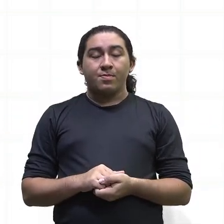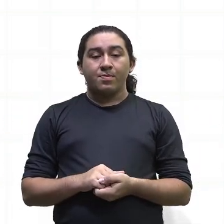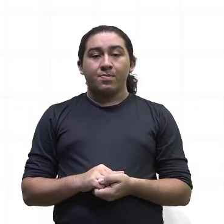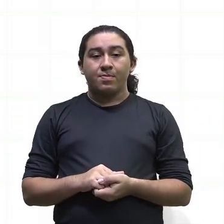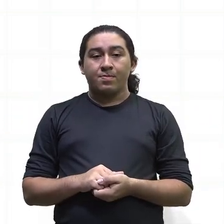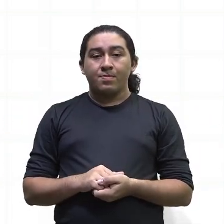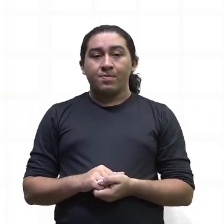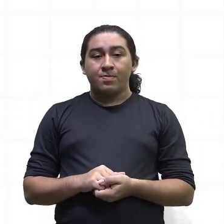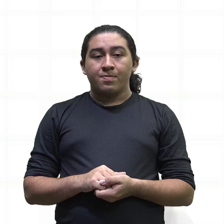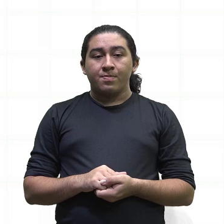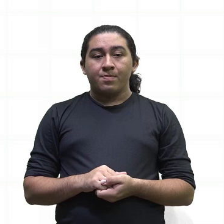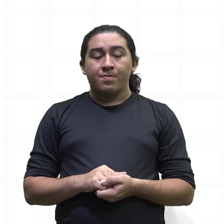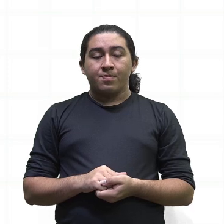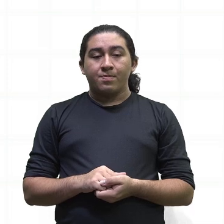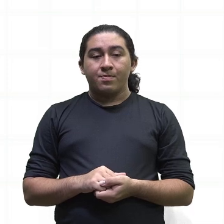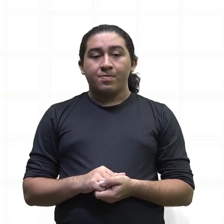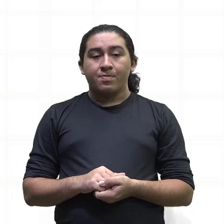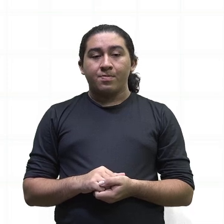Botar o meu porteiro aqui.